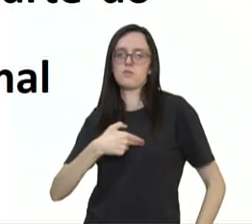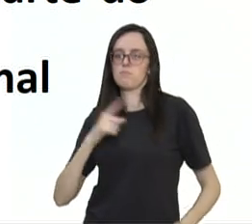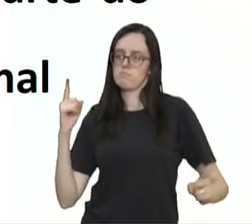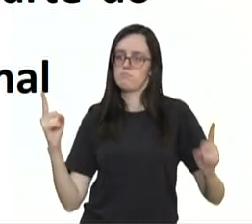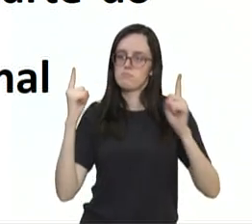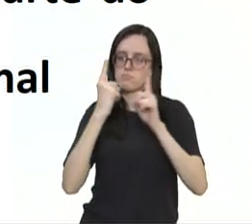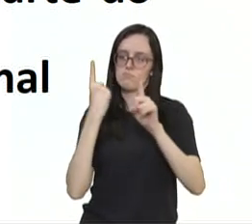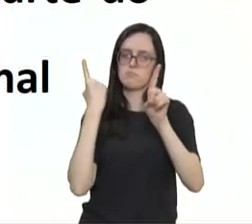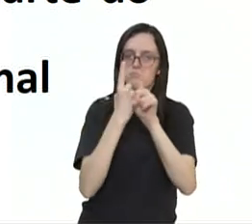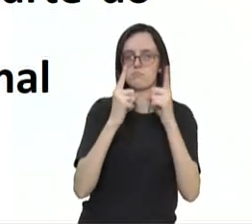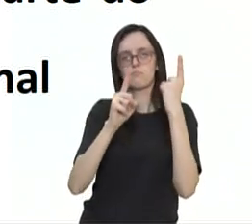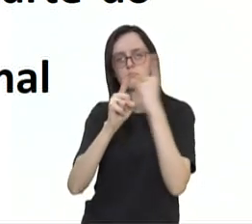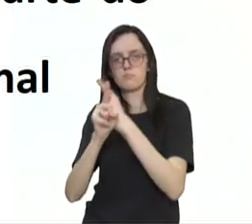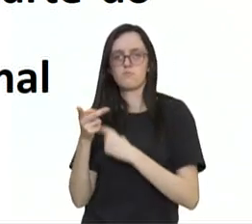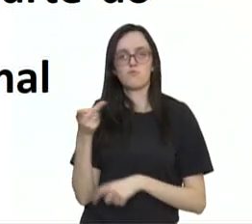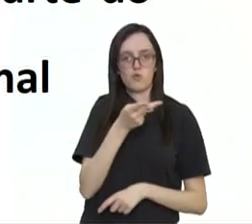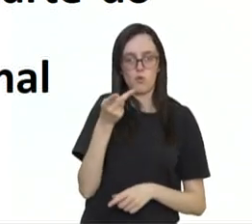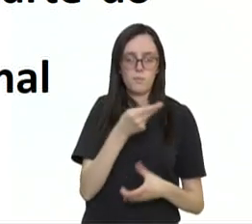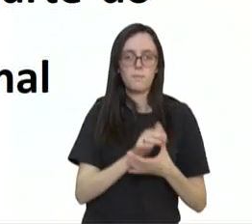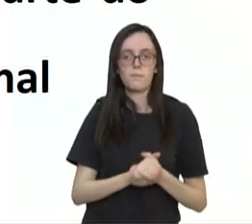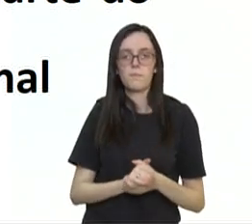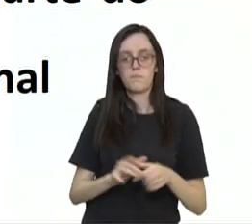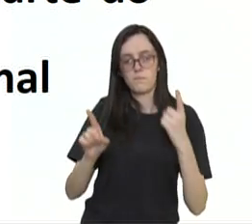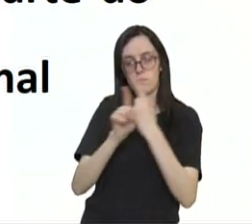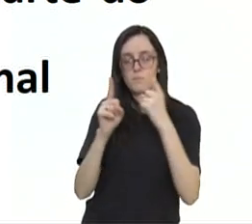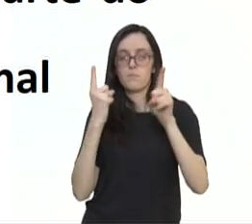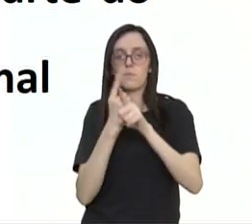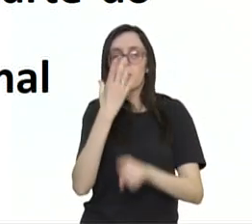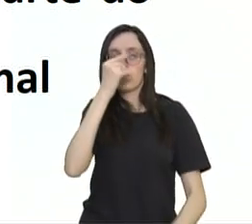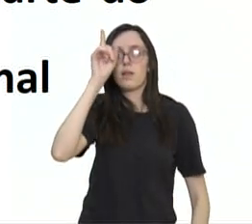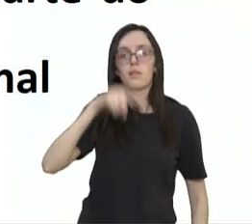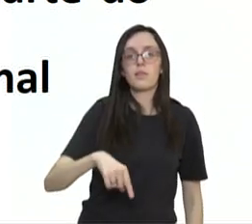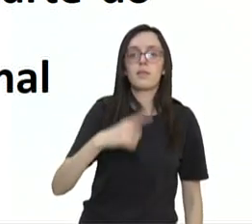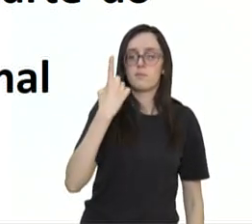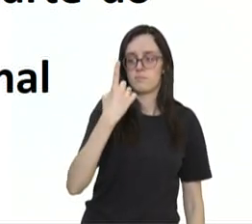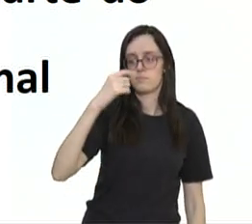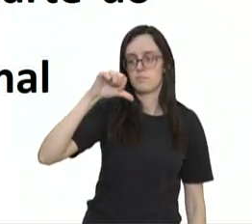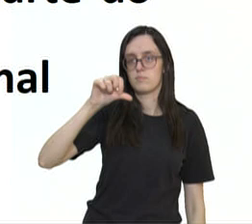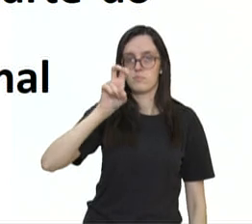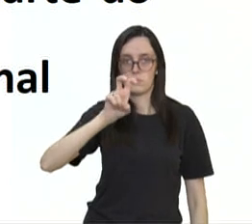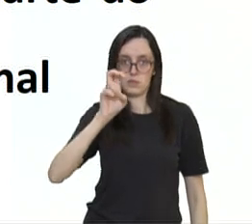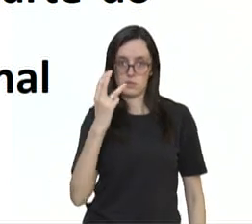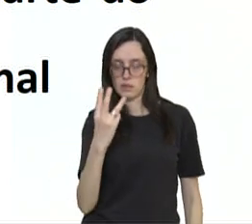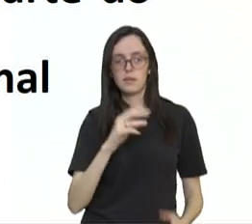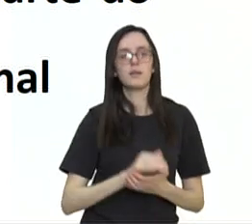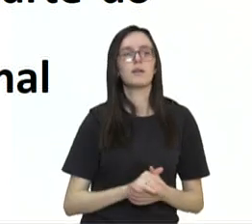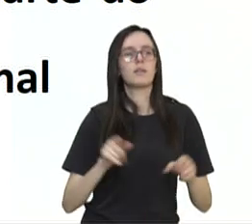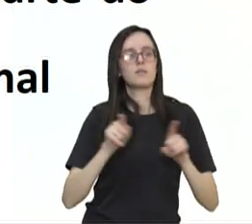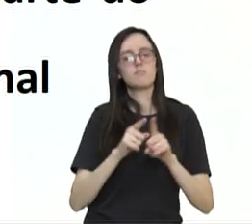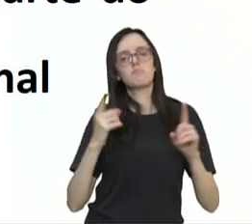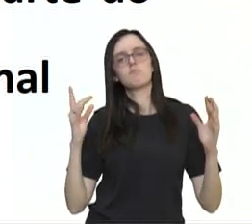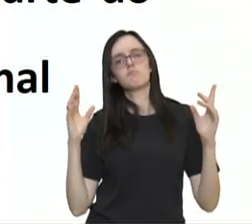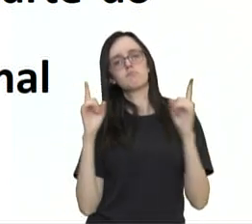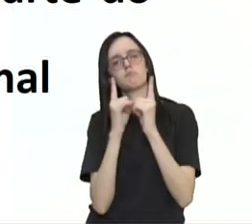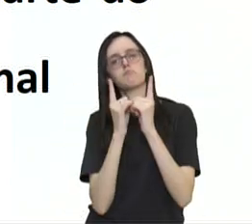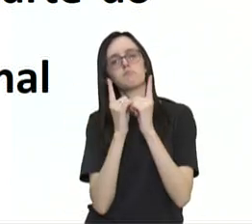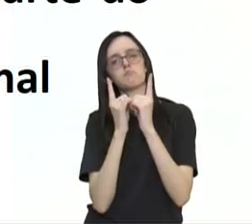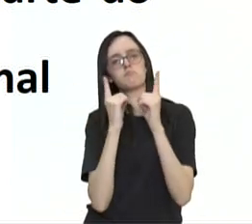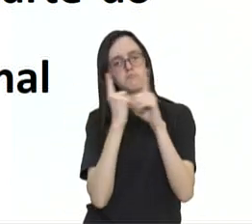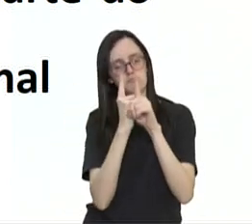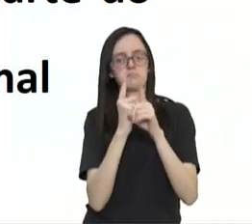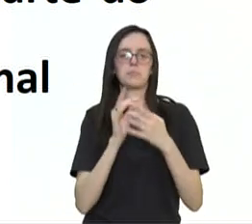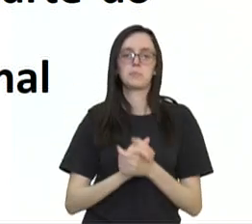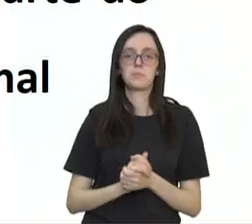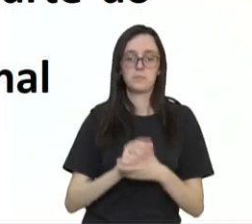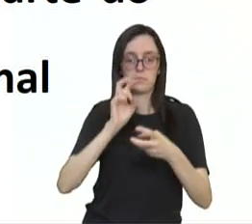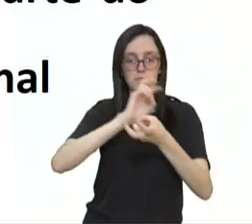esse encontro entre eles, esse encontro que essa foto é de 1953. E aqui o encontro deles. A capoeira